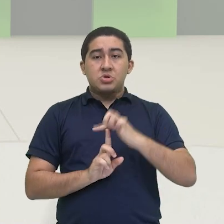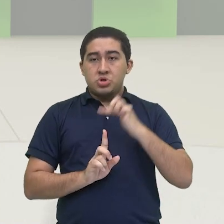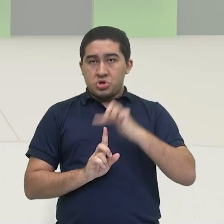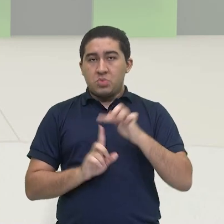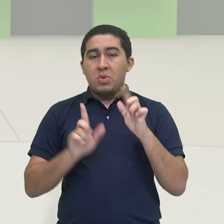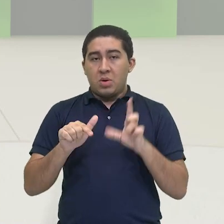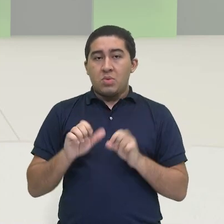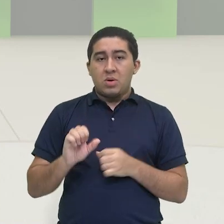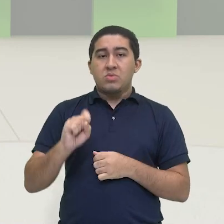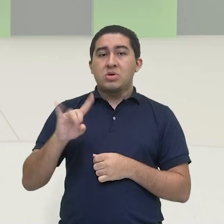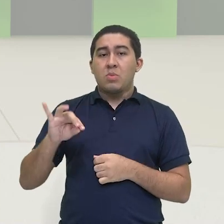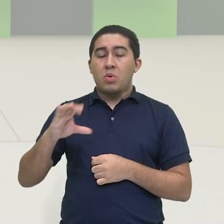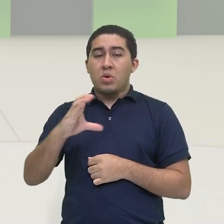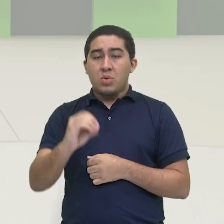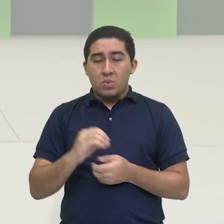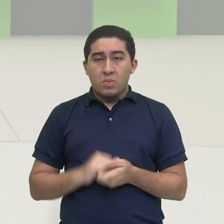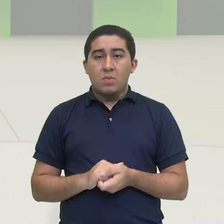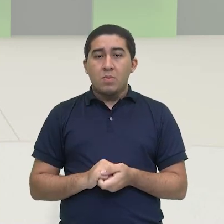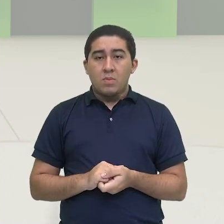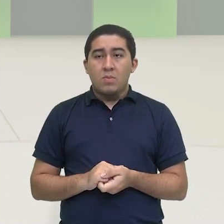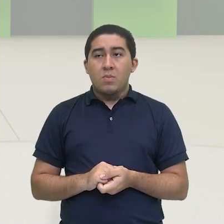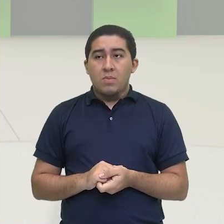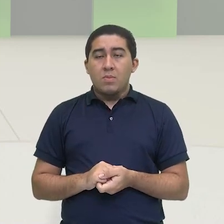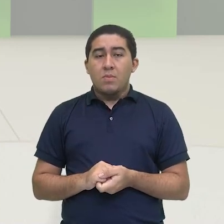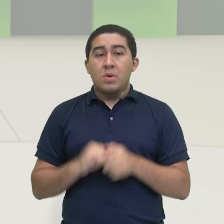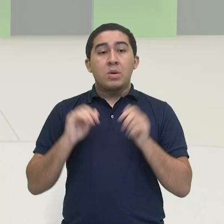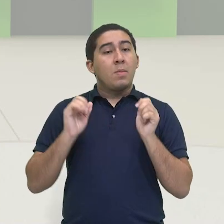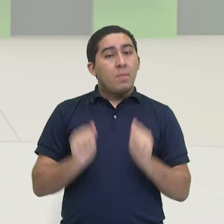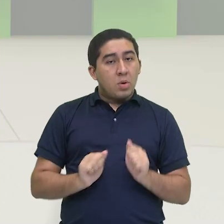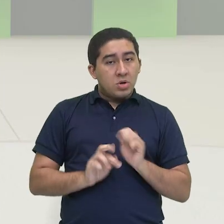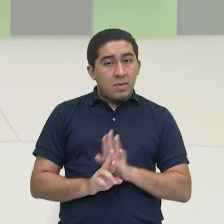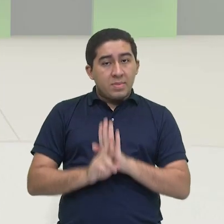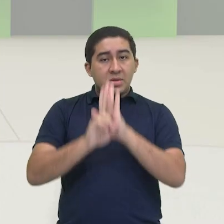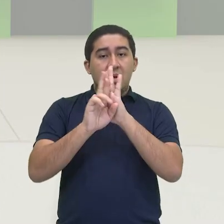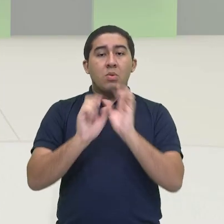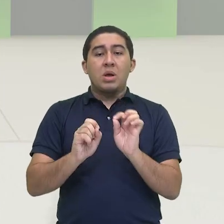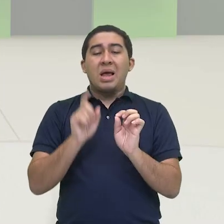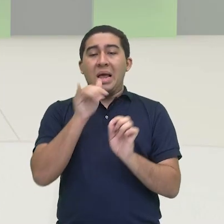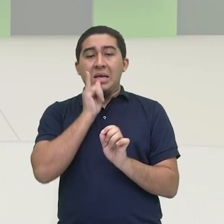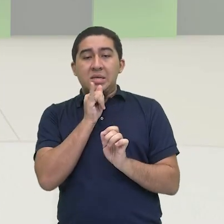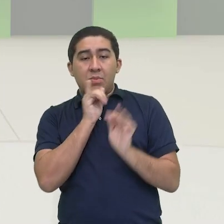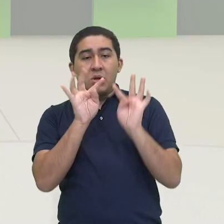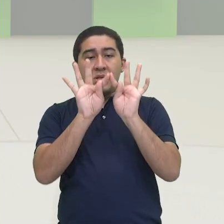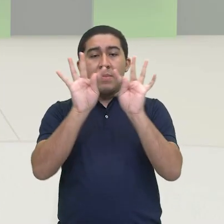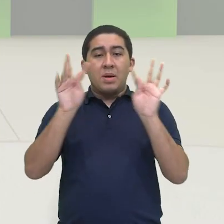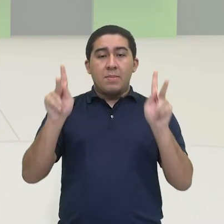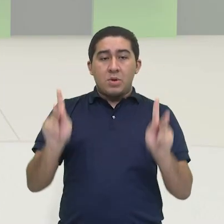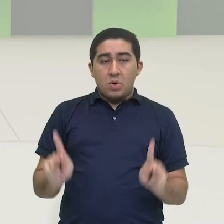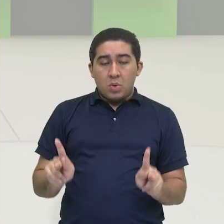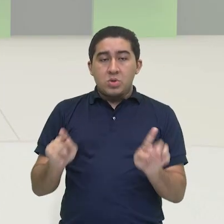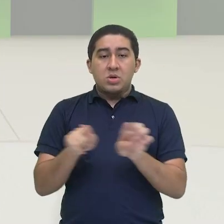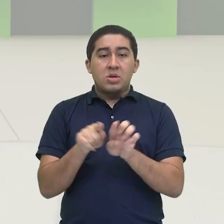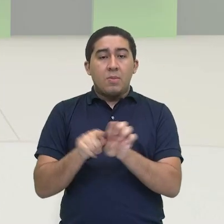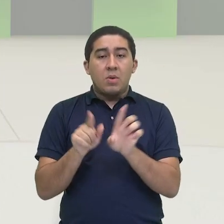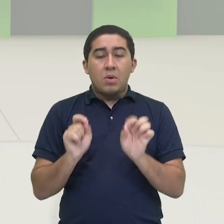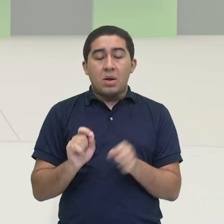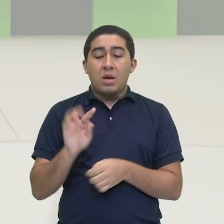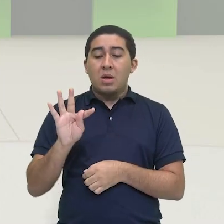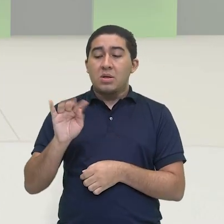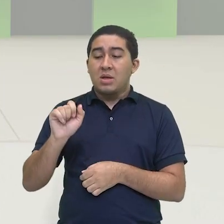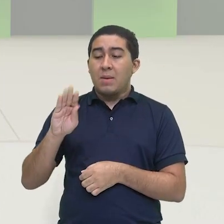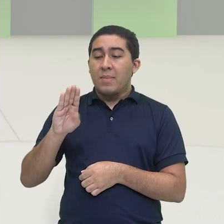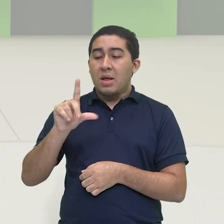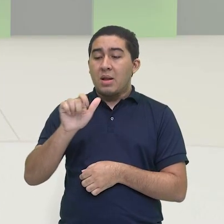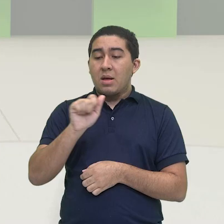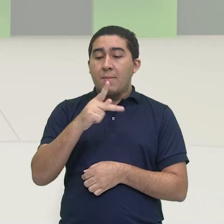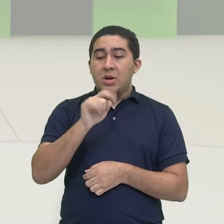ele é o simbólico, eu posso representar a tabela periódica, eu represento as fórmulas